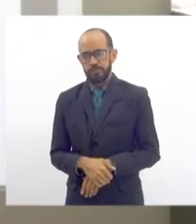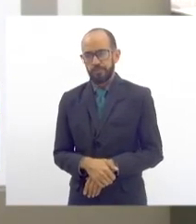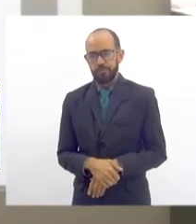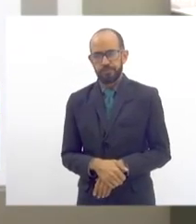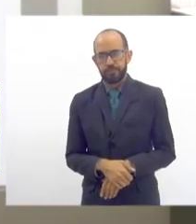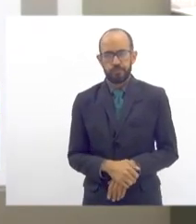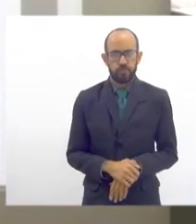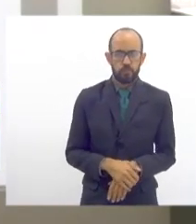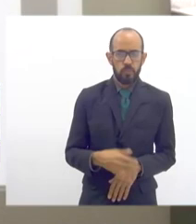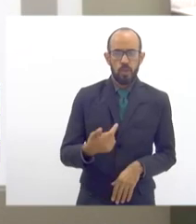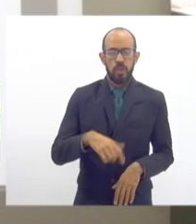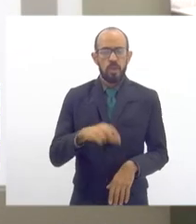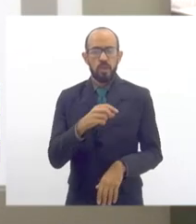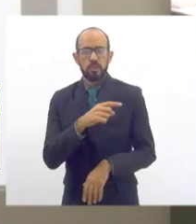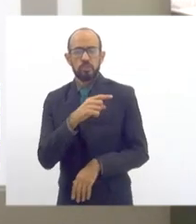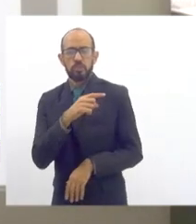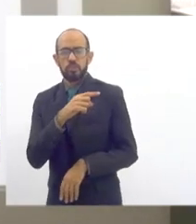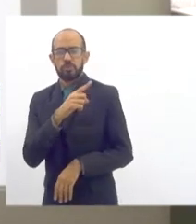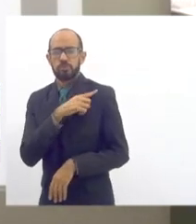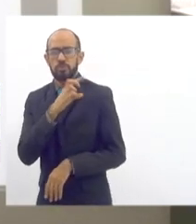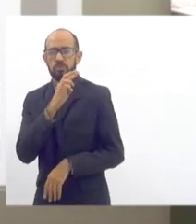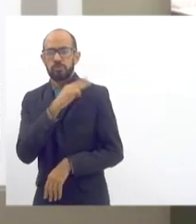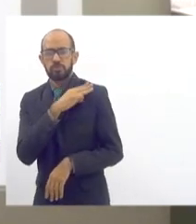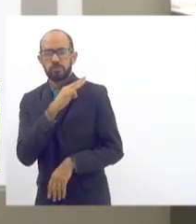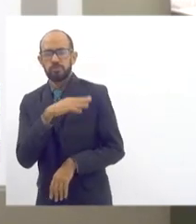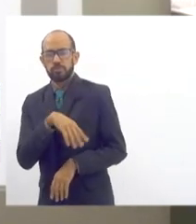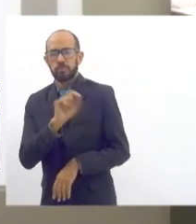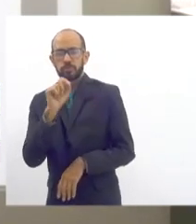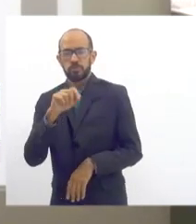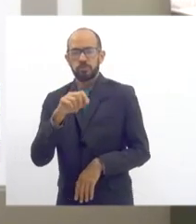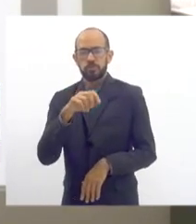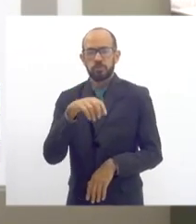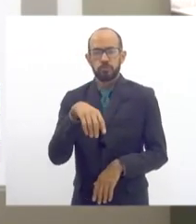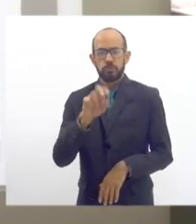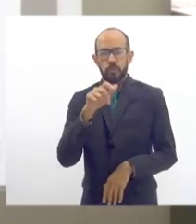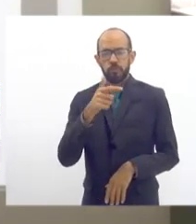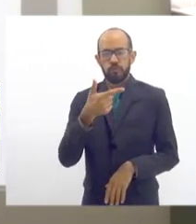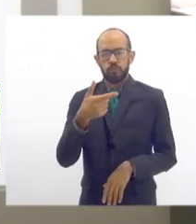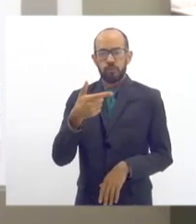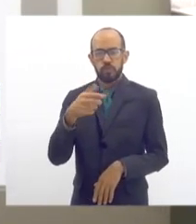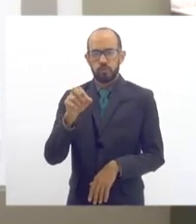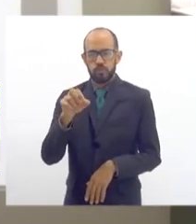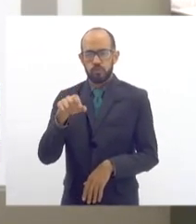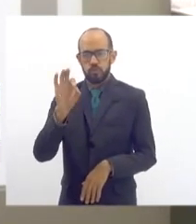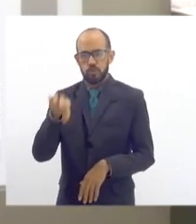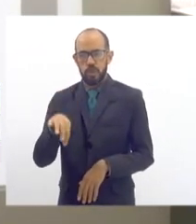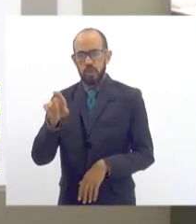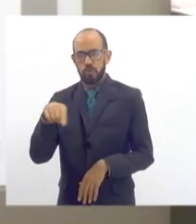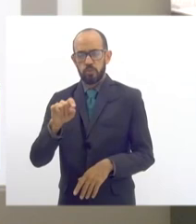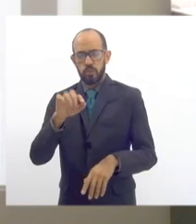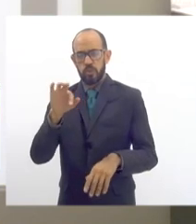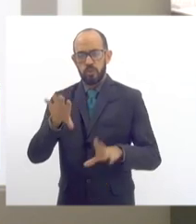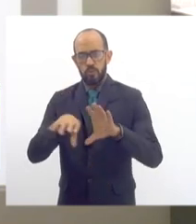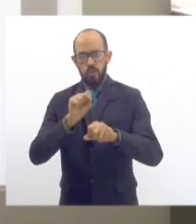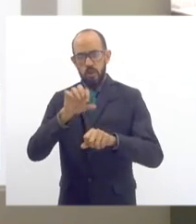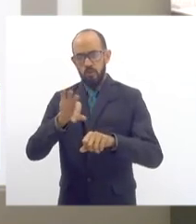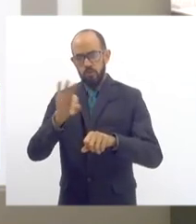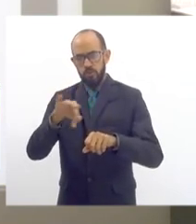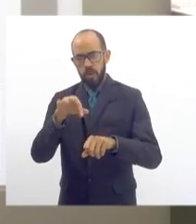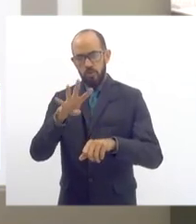nível médio 20% e ensino superior 40%. A gente vai igualar, a gente pretende igualar esses 40% a